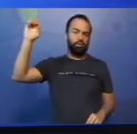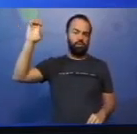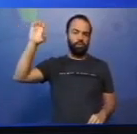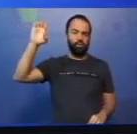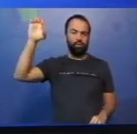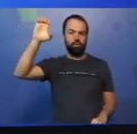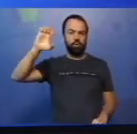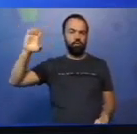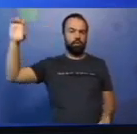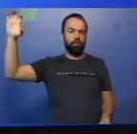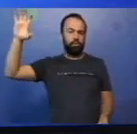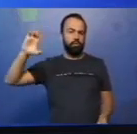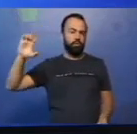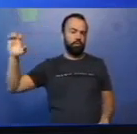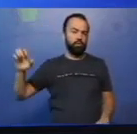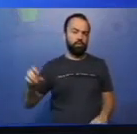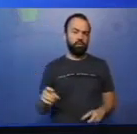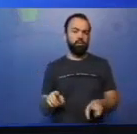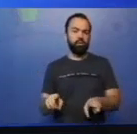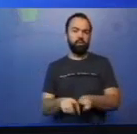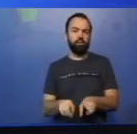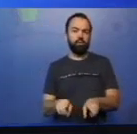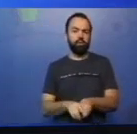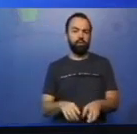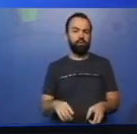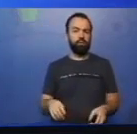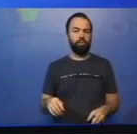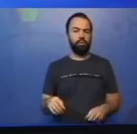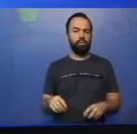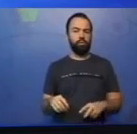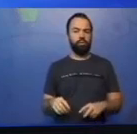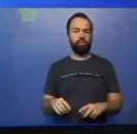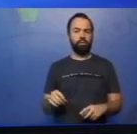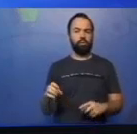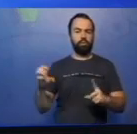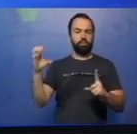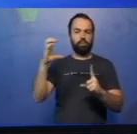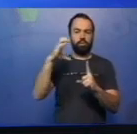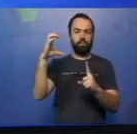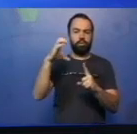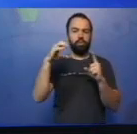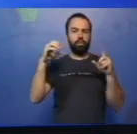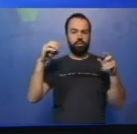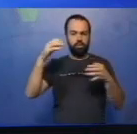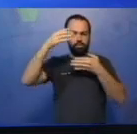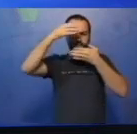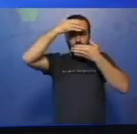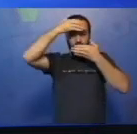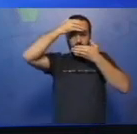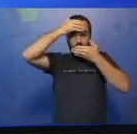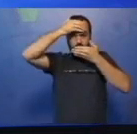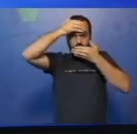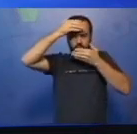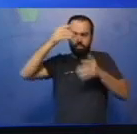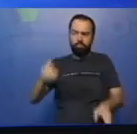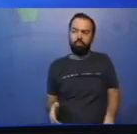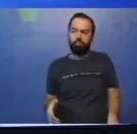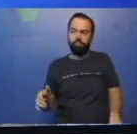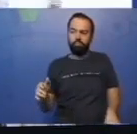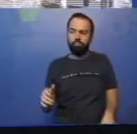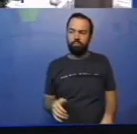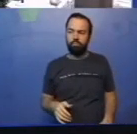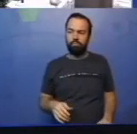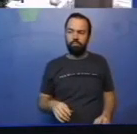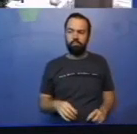vamos agora colocar as características aí das cidades que tiveram influência europeia. A maioria das cidades, né, do